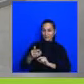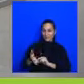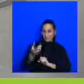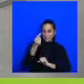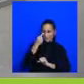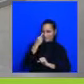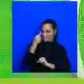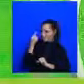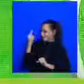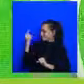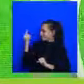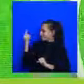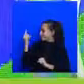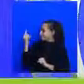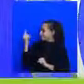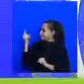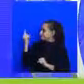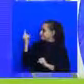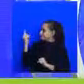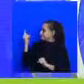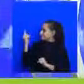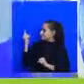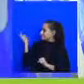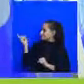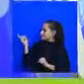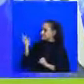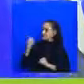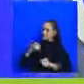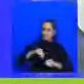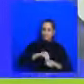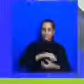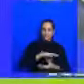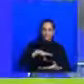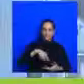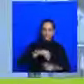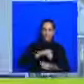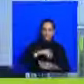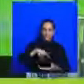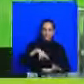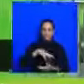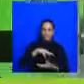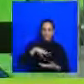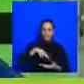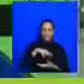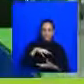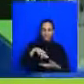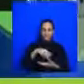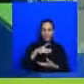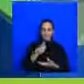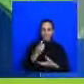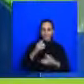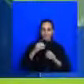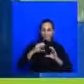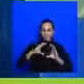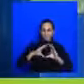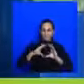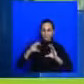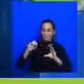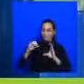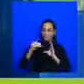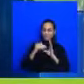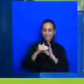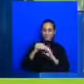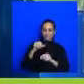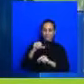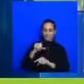7. Bola posicionada, valendo. Globo recarregado, embaralhando 10 bolas numeradas